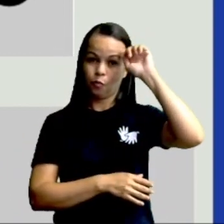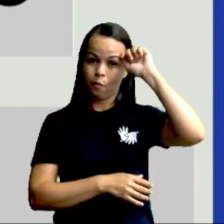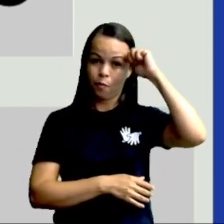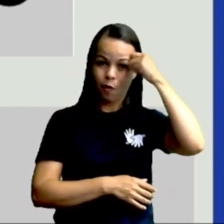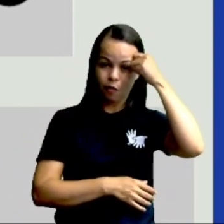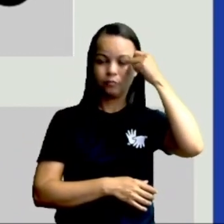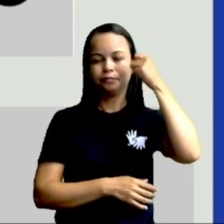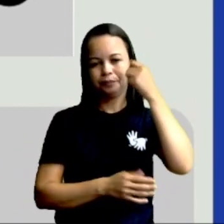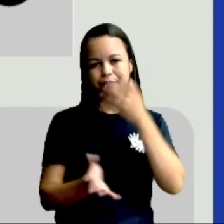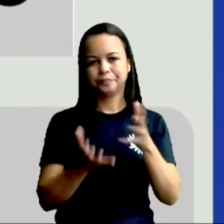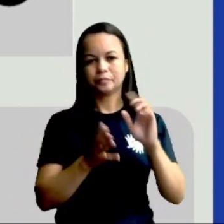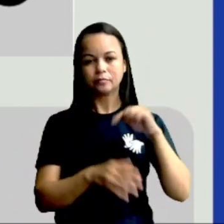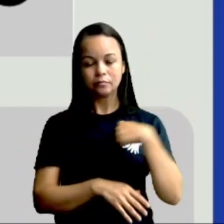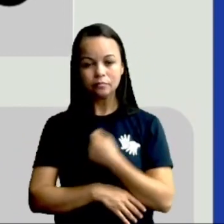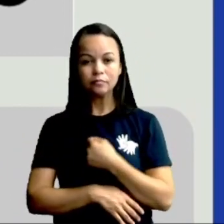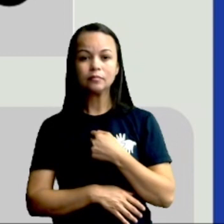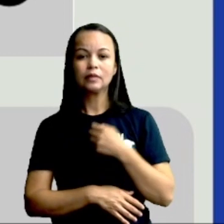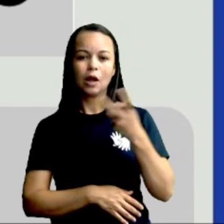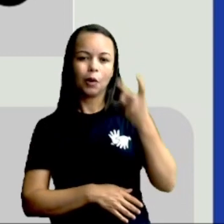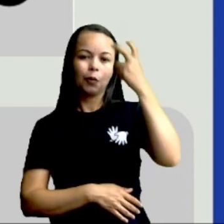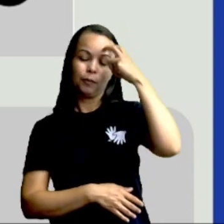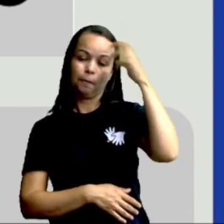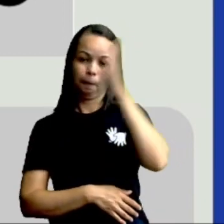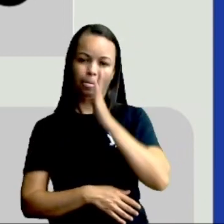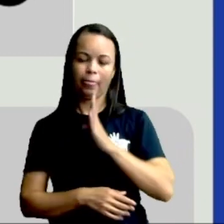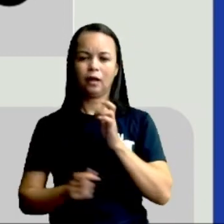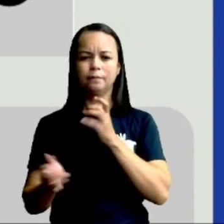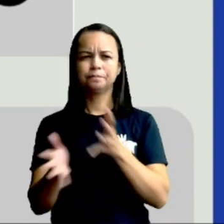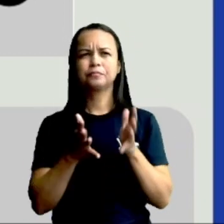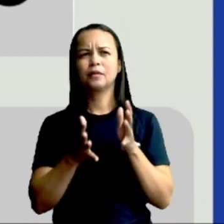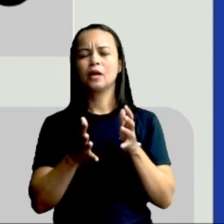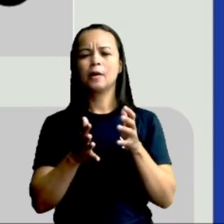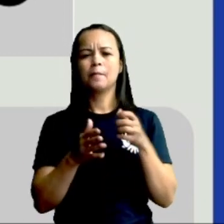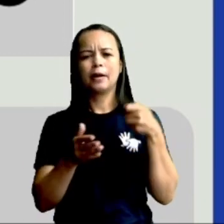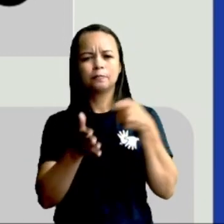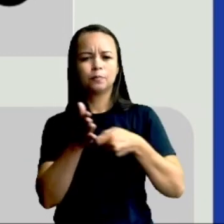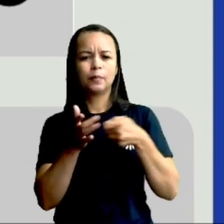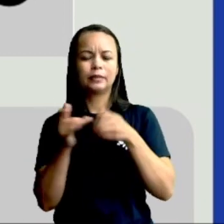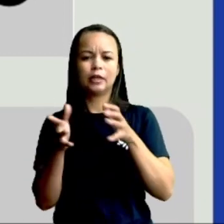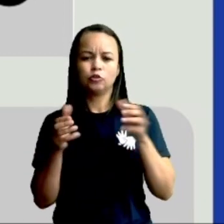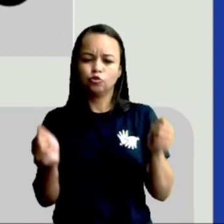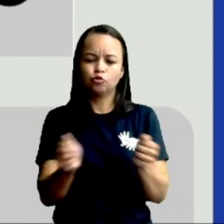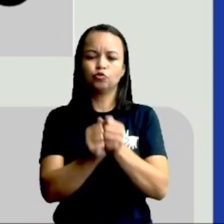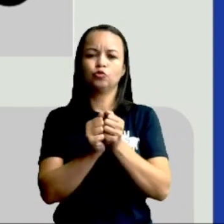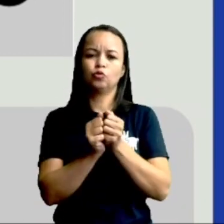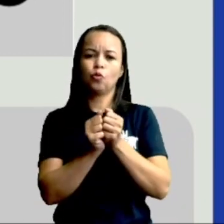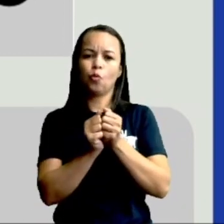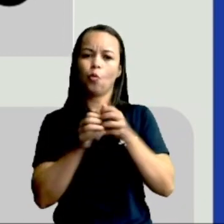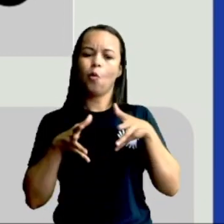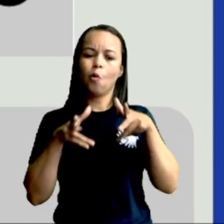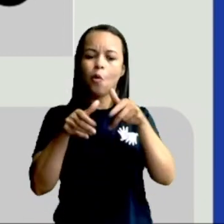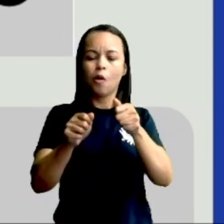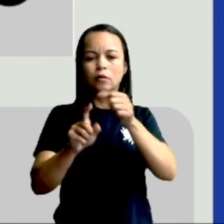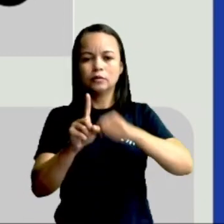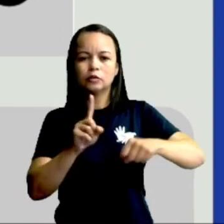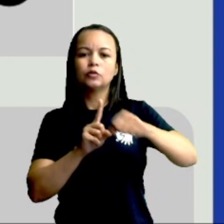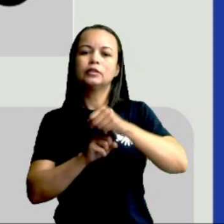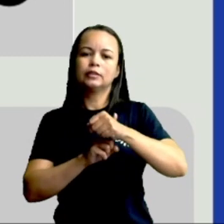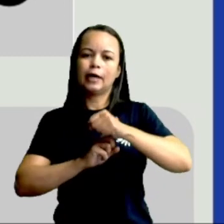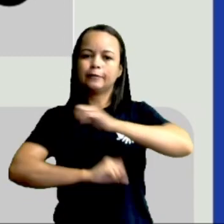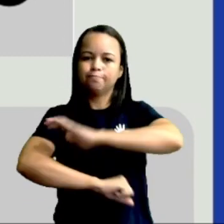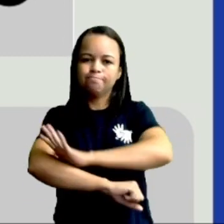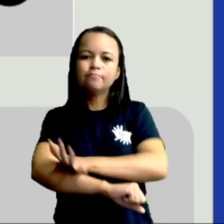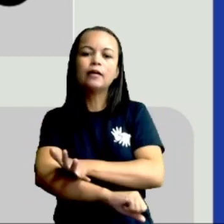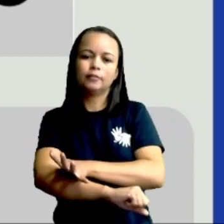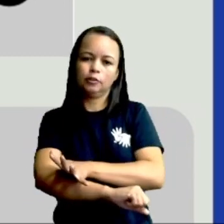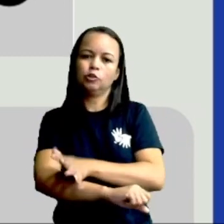africano na nossa cultura brasileira, é também para a gente combater junto com toda a sociedade o racismo,